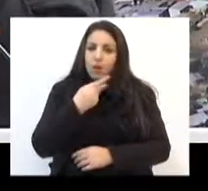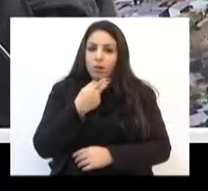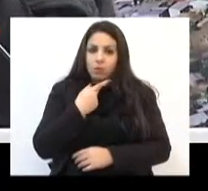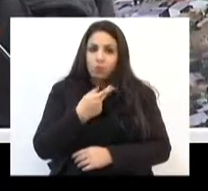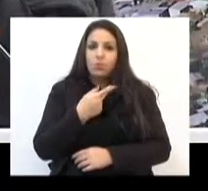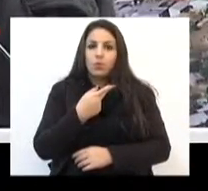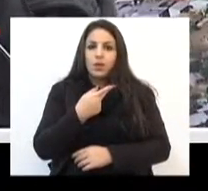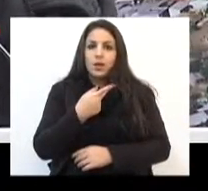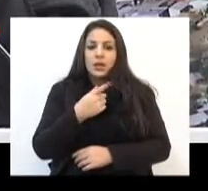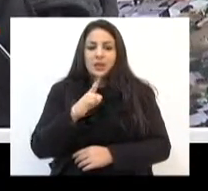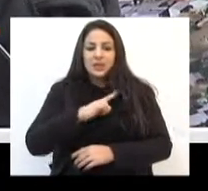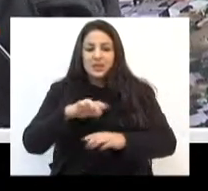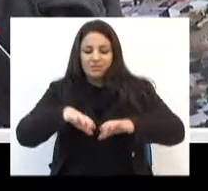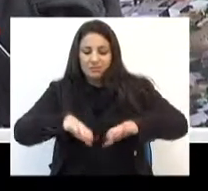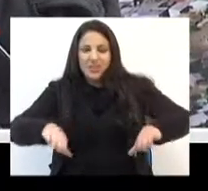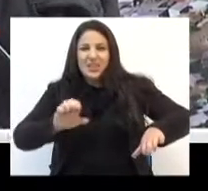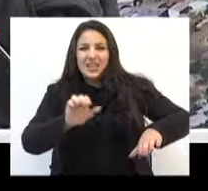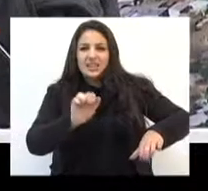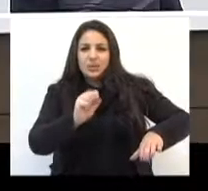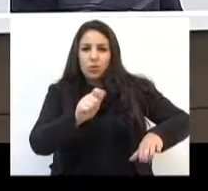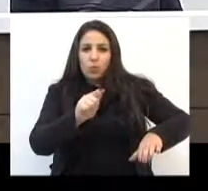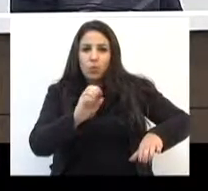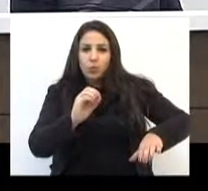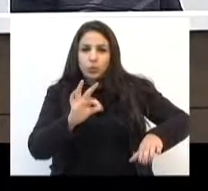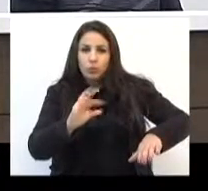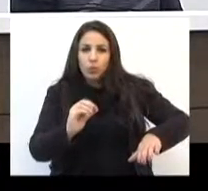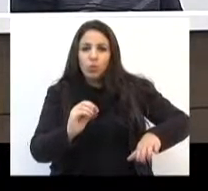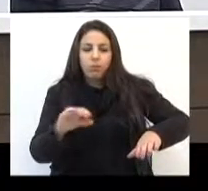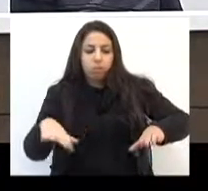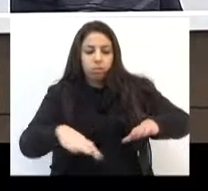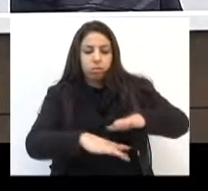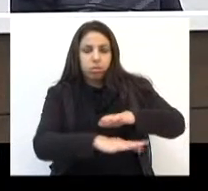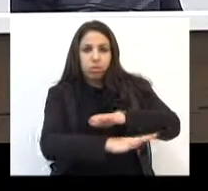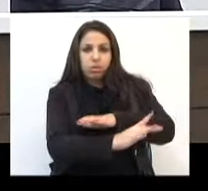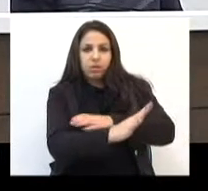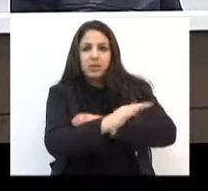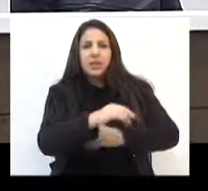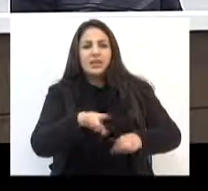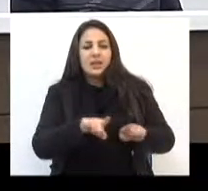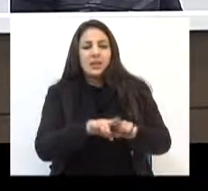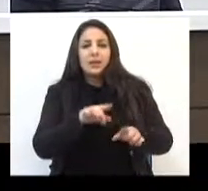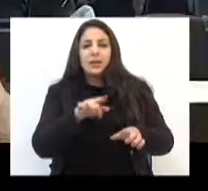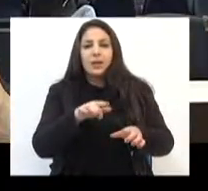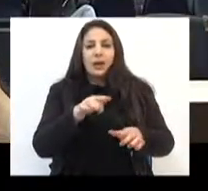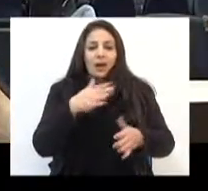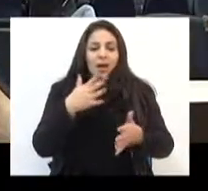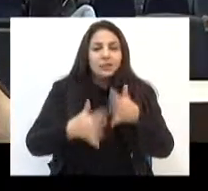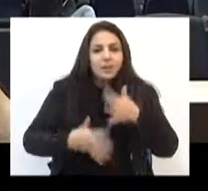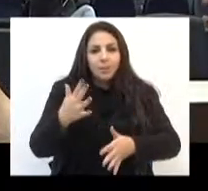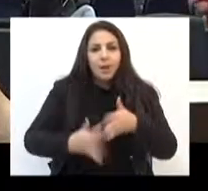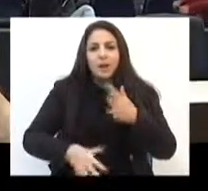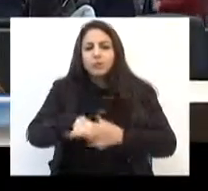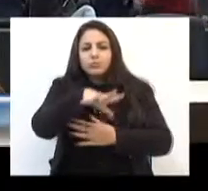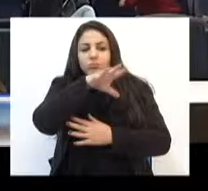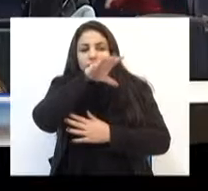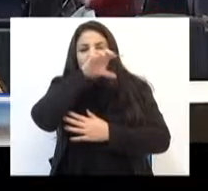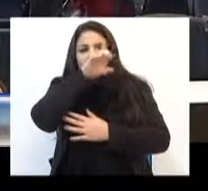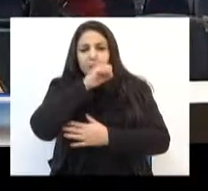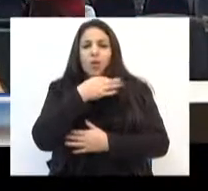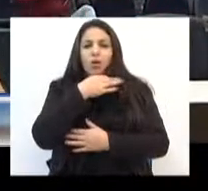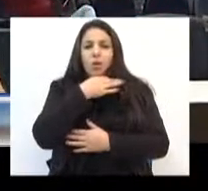Passo Fundo e Instituto Penal de Passo Fundo, que é o conhecido como albergue, nós temos uma população carcerária flutuante de mais ou menos 900